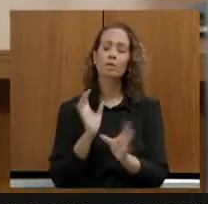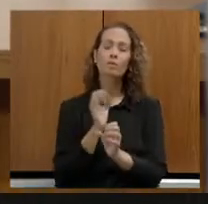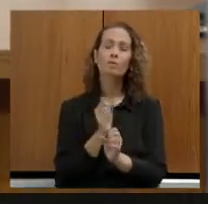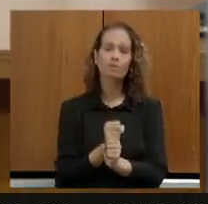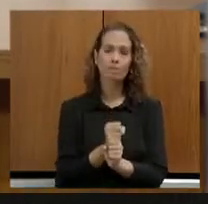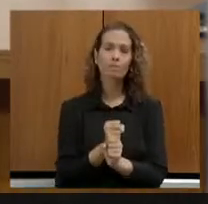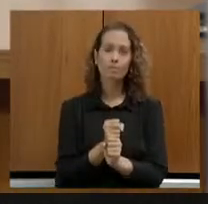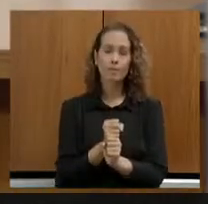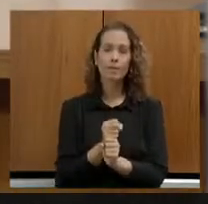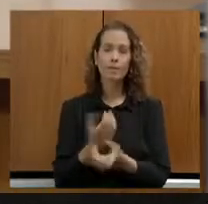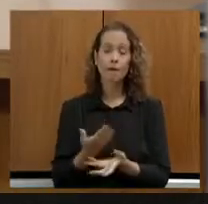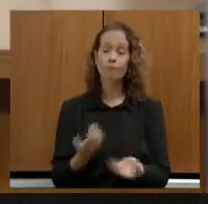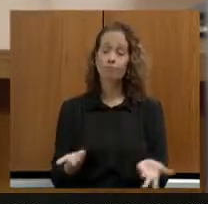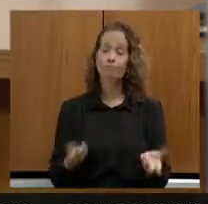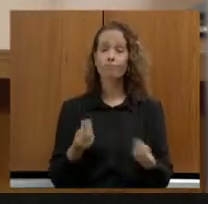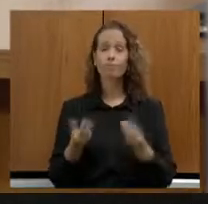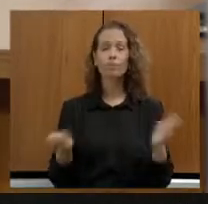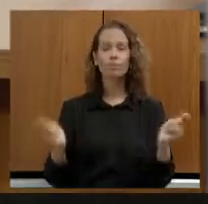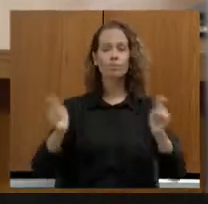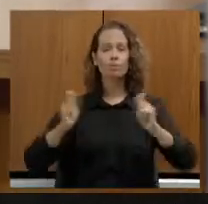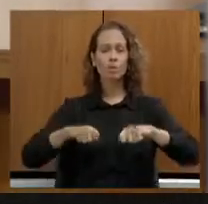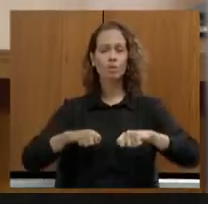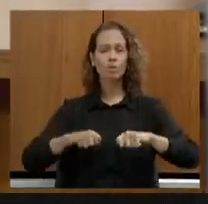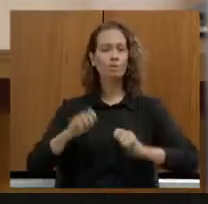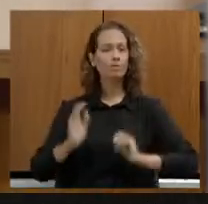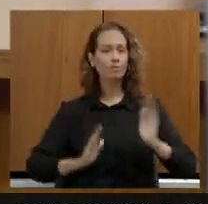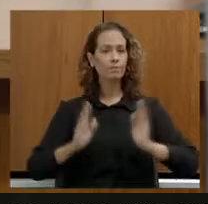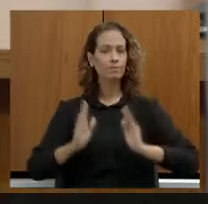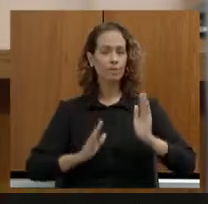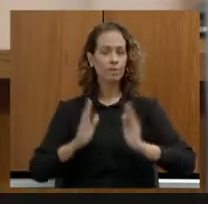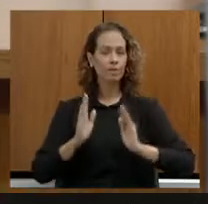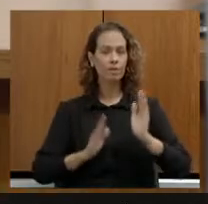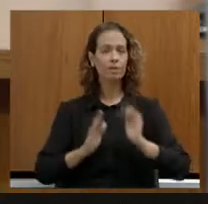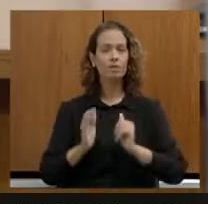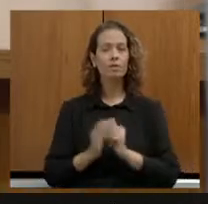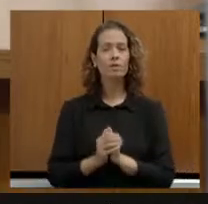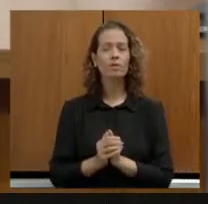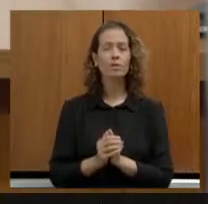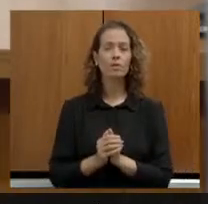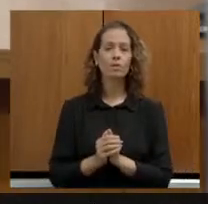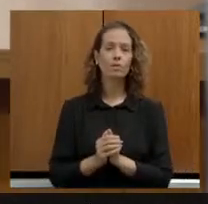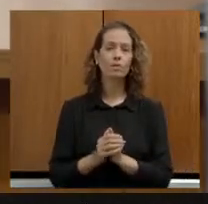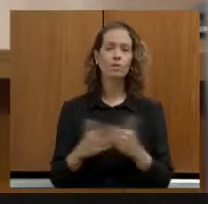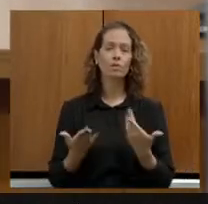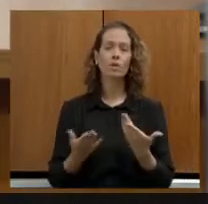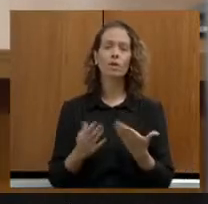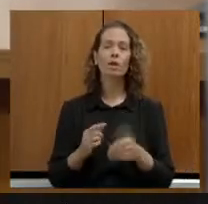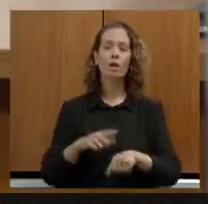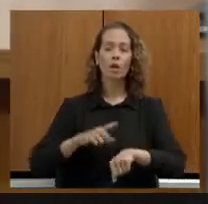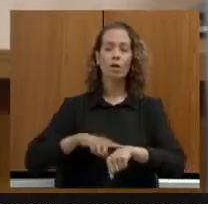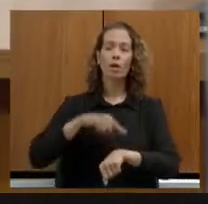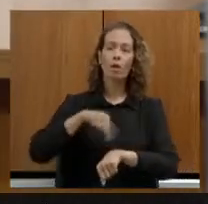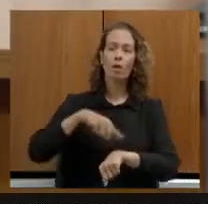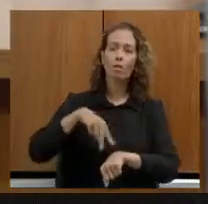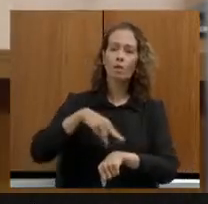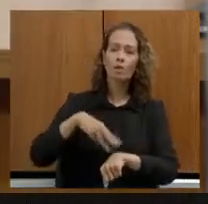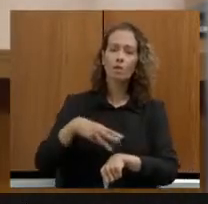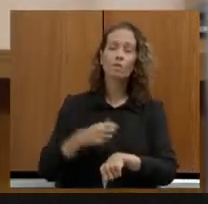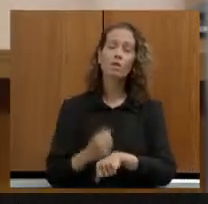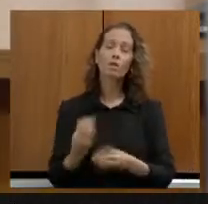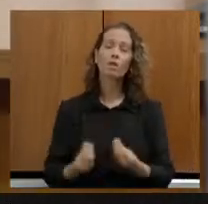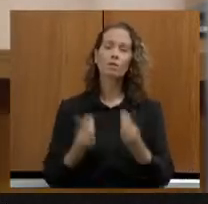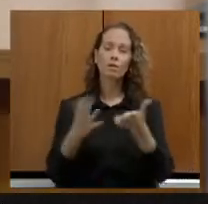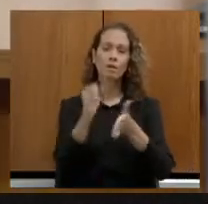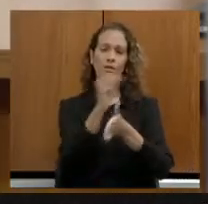né da forma que é possível no momento que era possível no momento a toda a sua carga horária entrega dos das